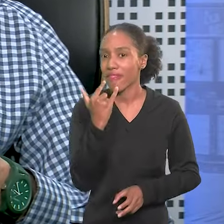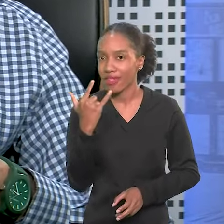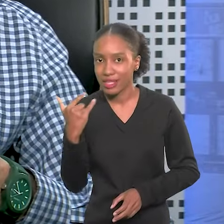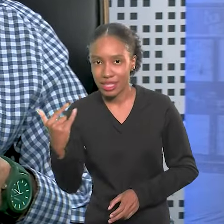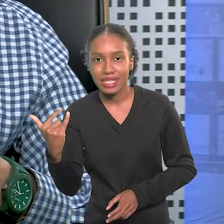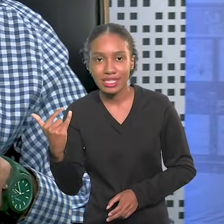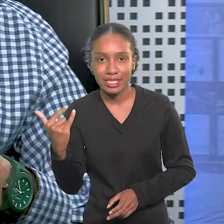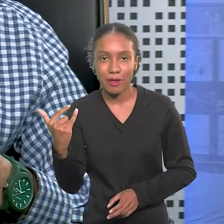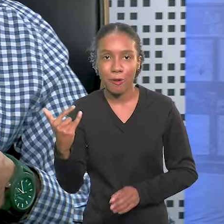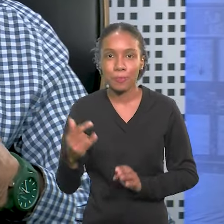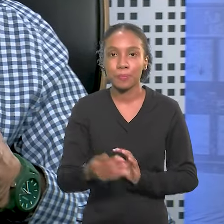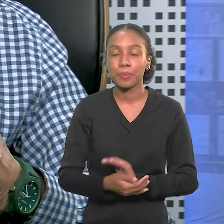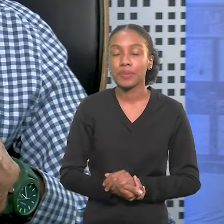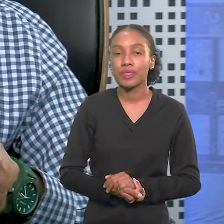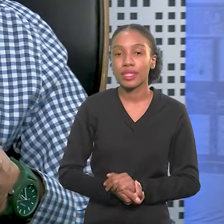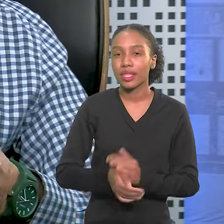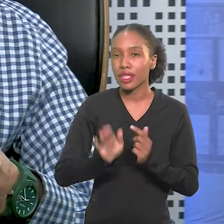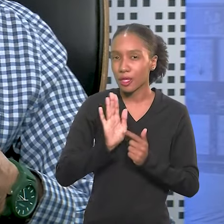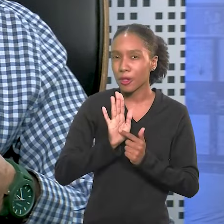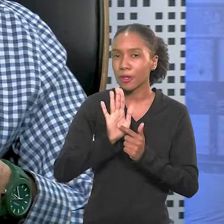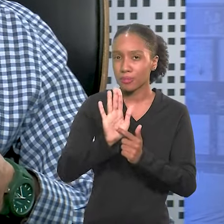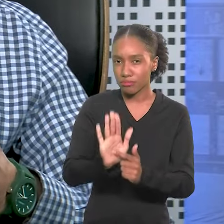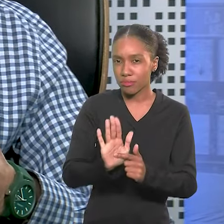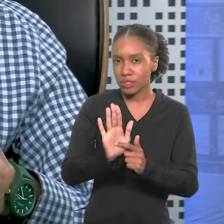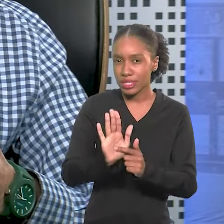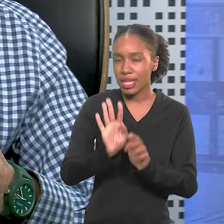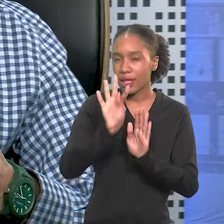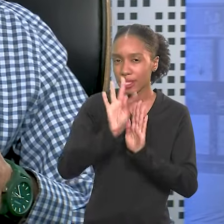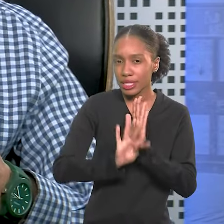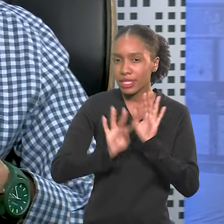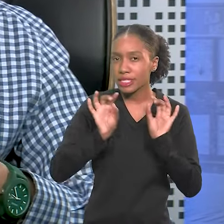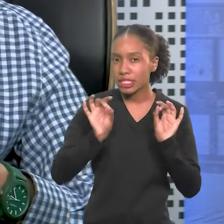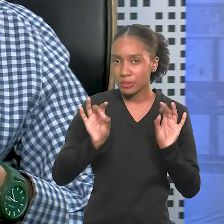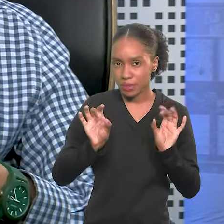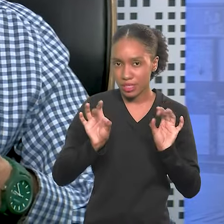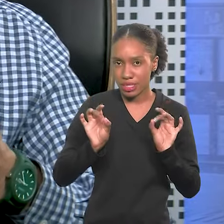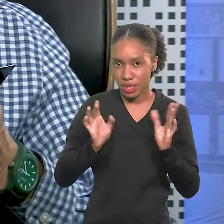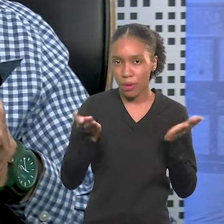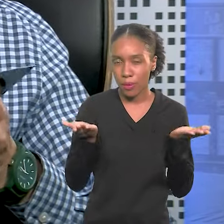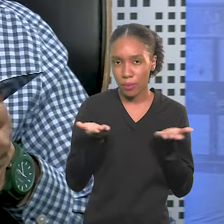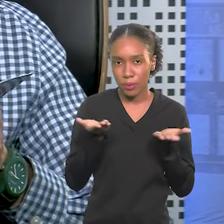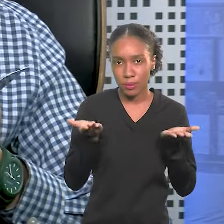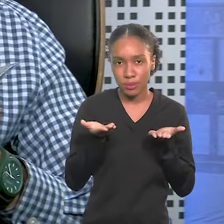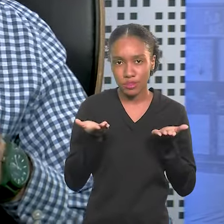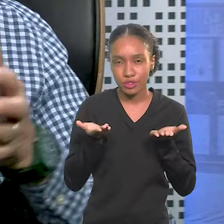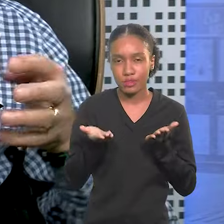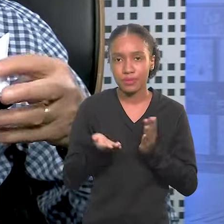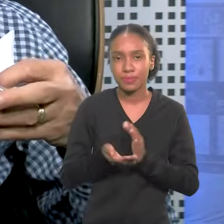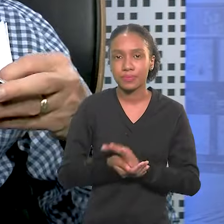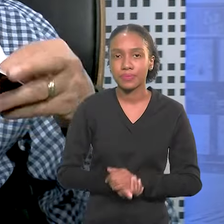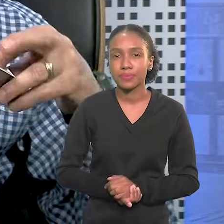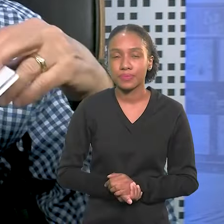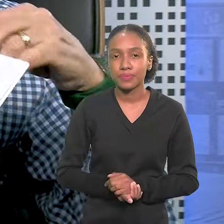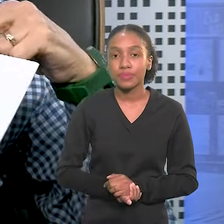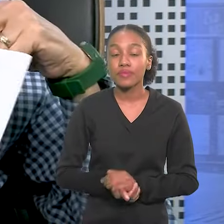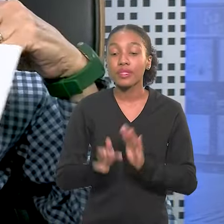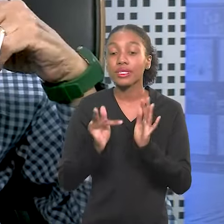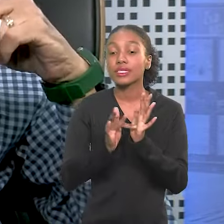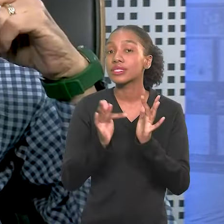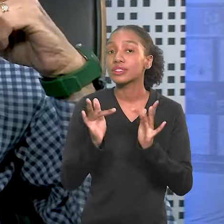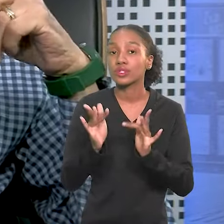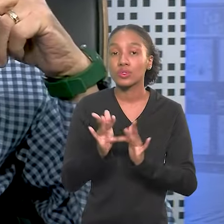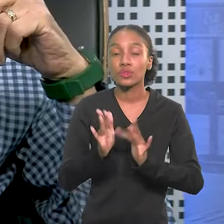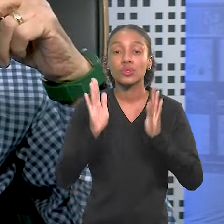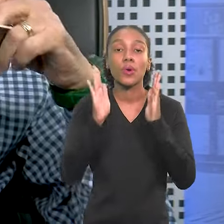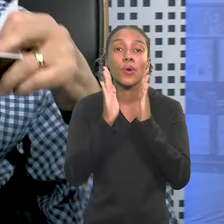que é esse aqui é o texto específico da nossa meditação e foi a